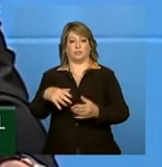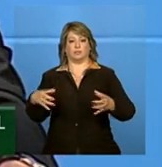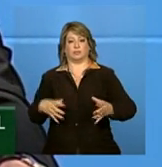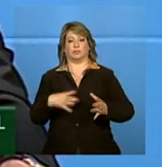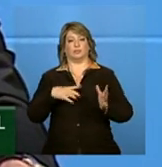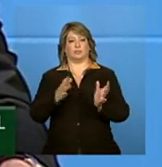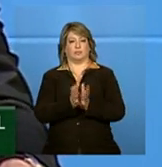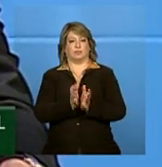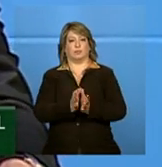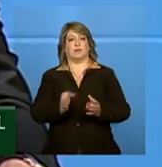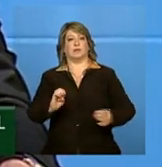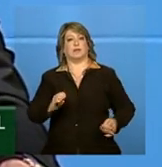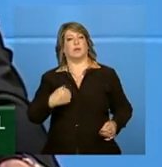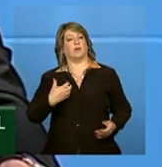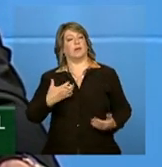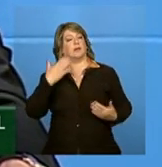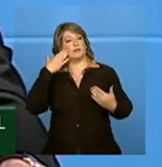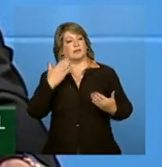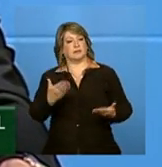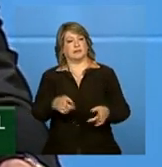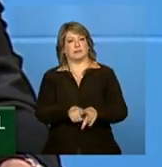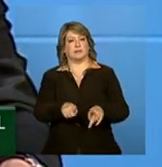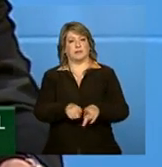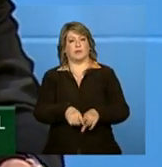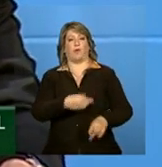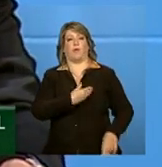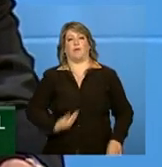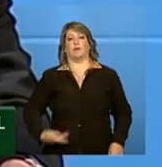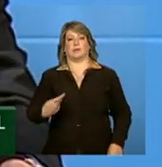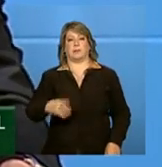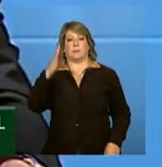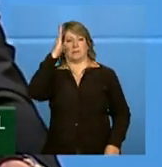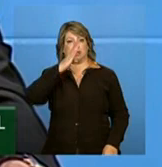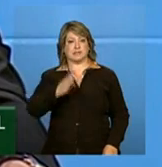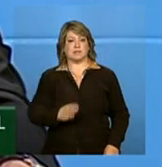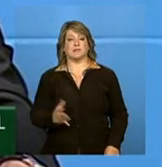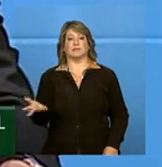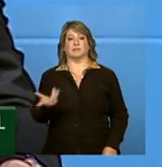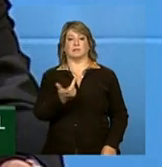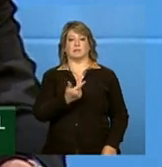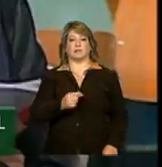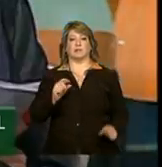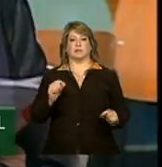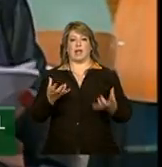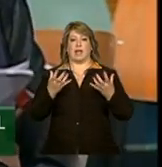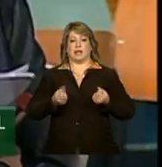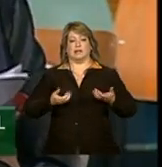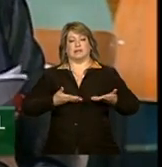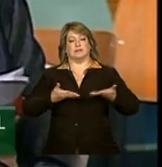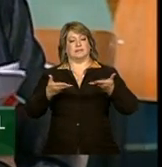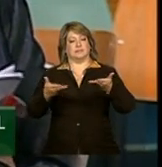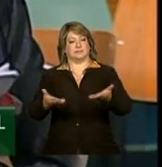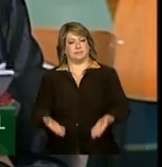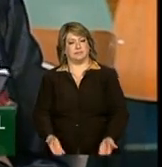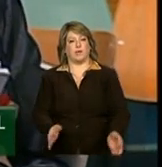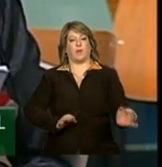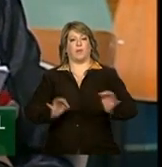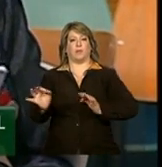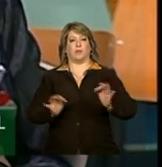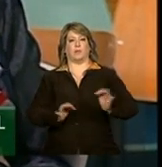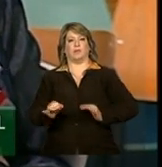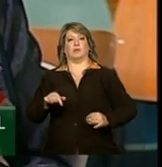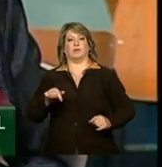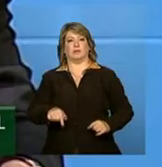eu gostaria de agradecer ao governo do Brasil pela sua extraordinária hospitalidade e organização